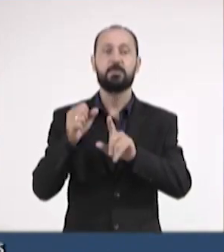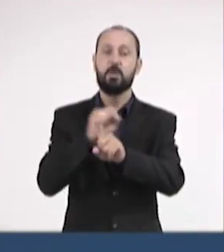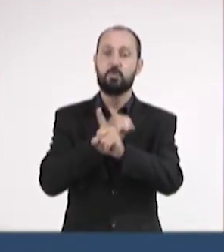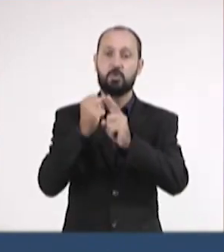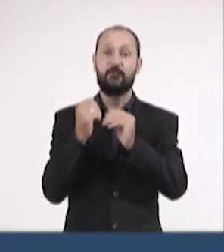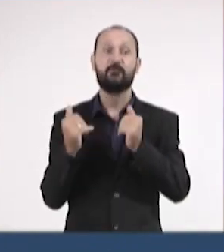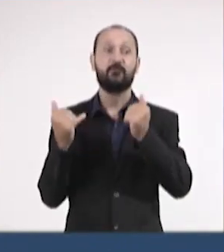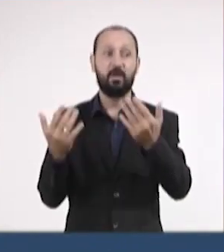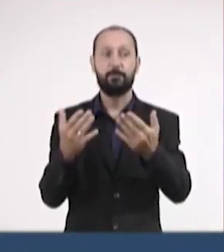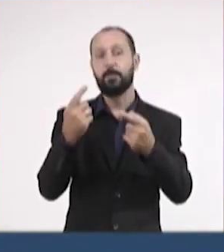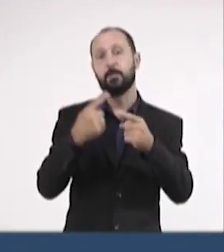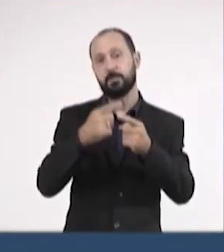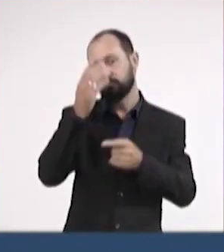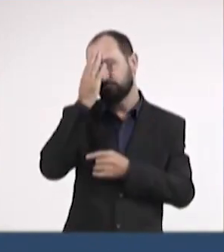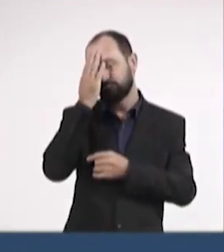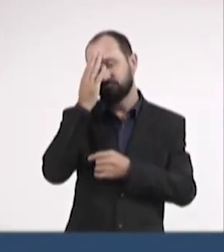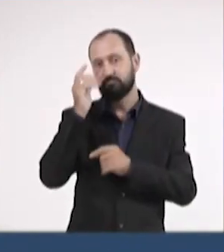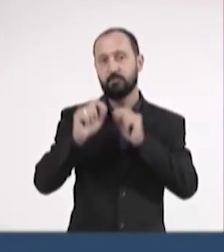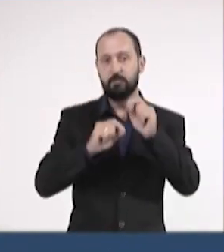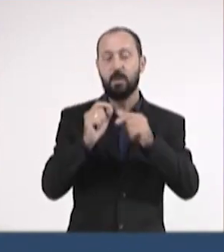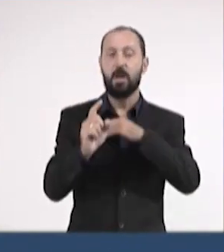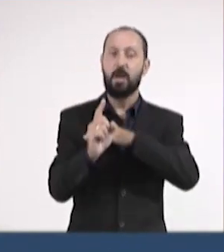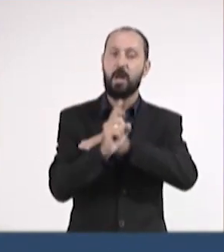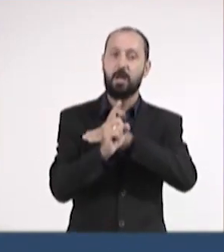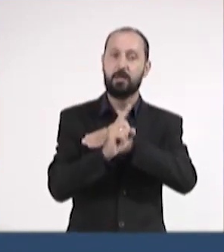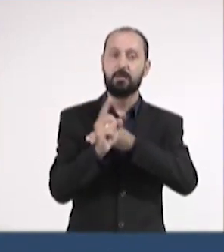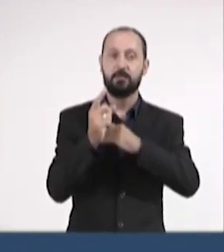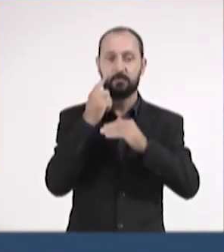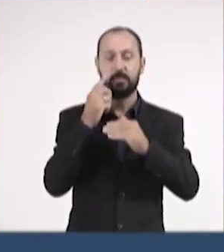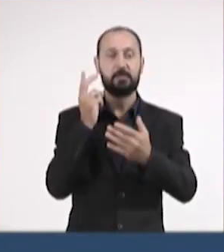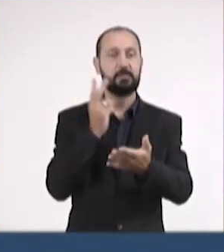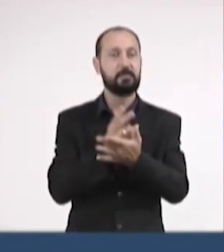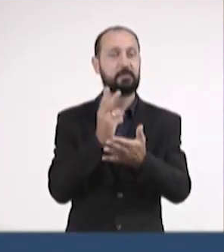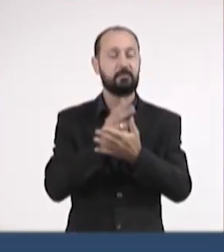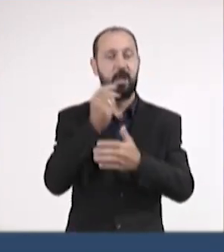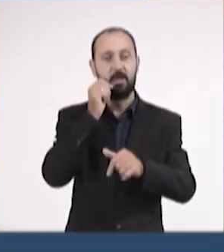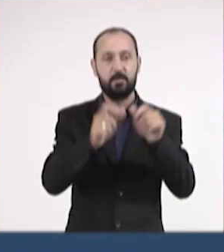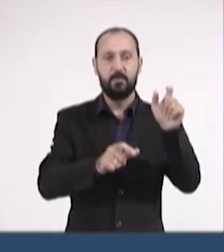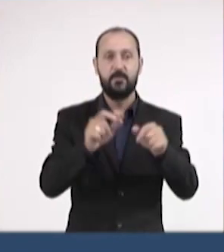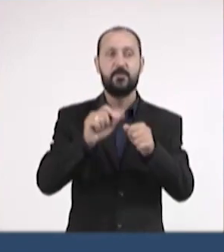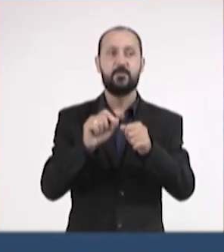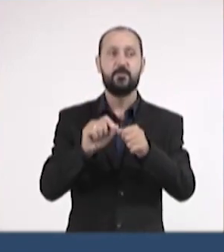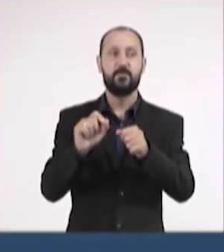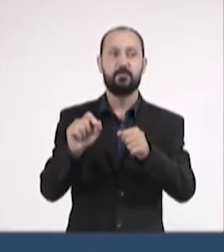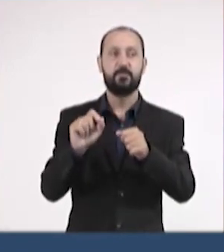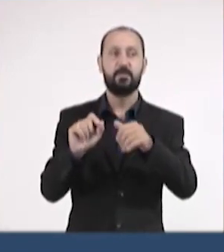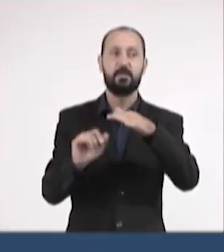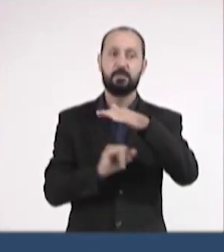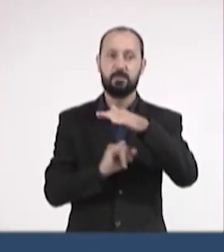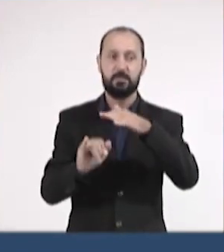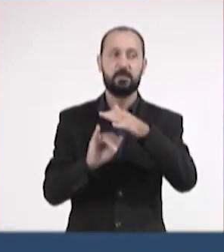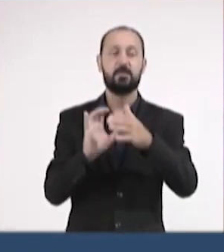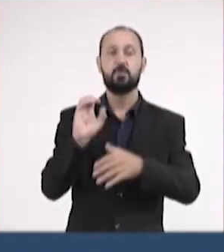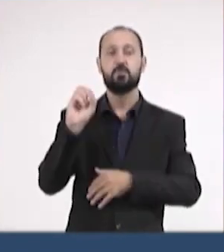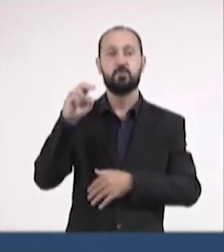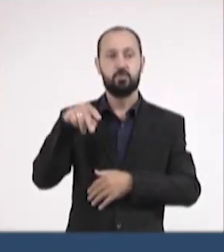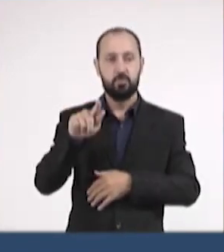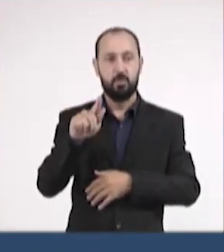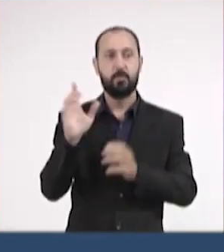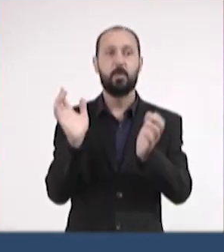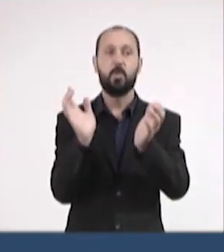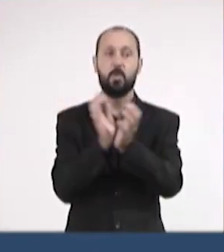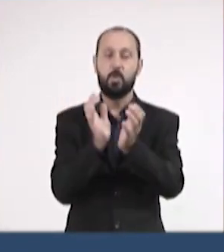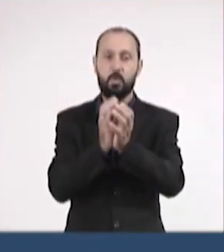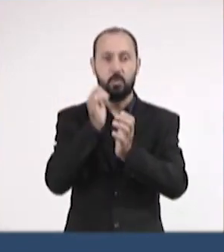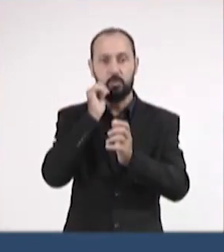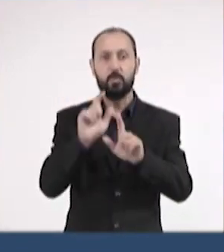sociedade civil, porque a gente sabe que o atendimento da ponta da maioria das mulheres são feitos pelas organizações sociais, pelos coletivos e